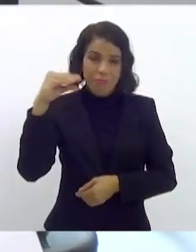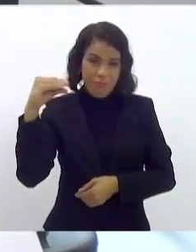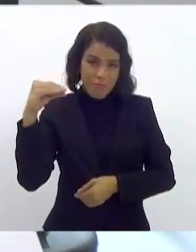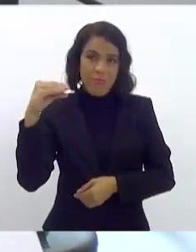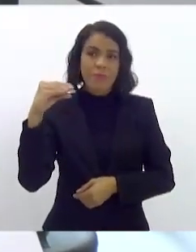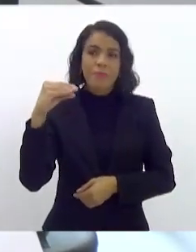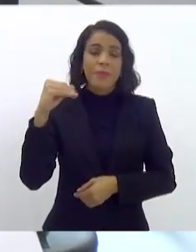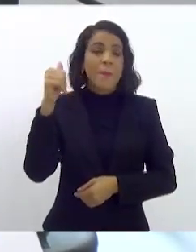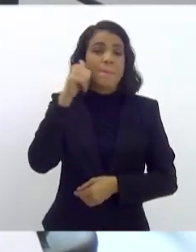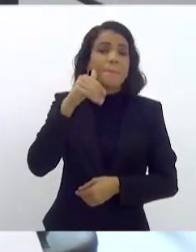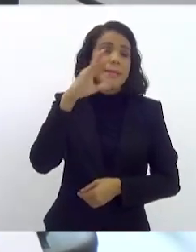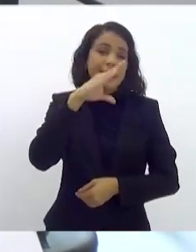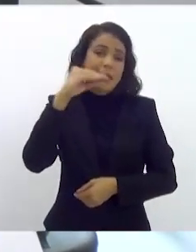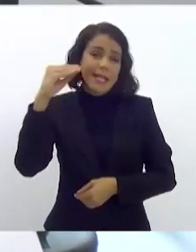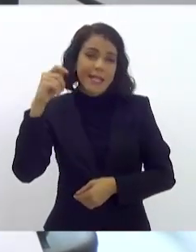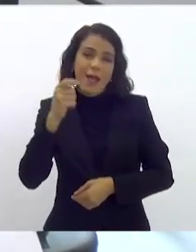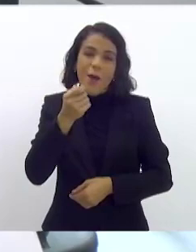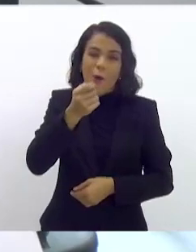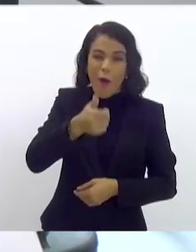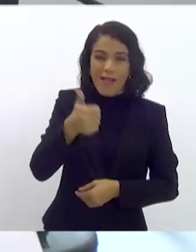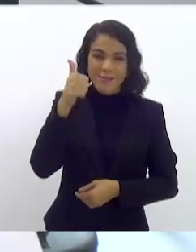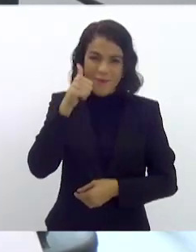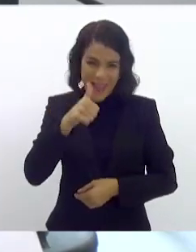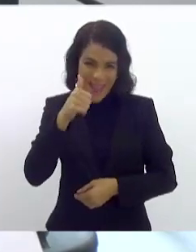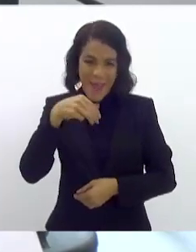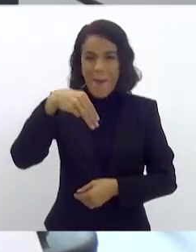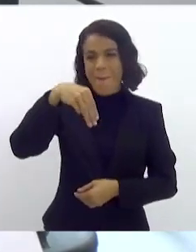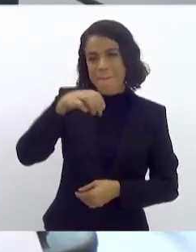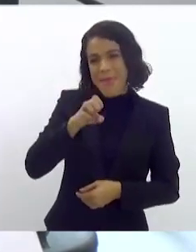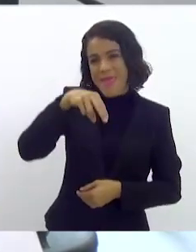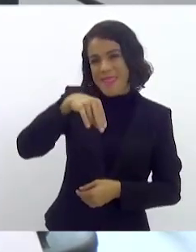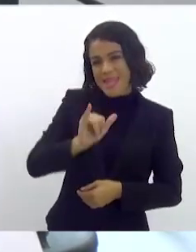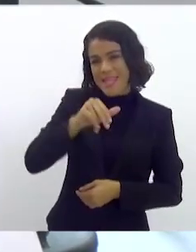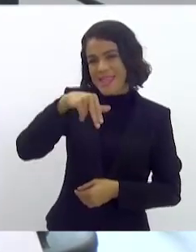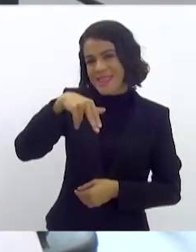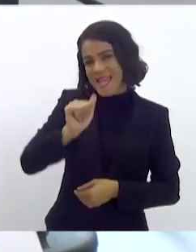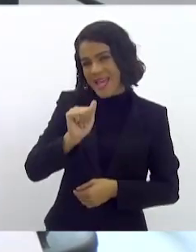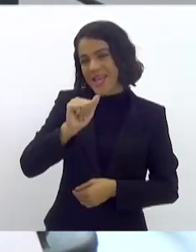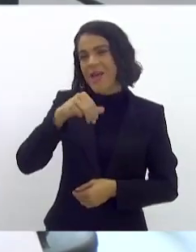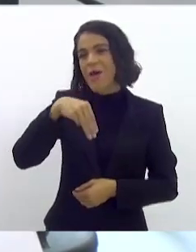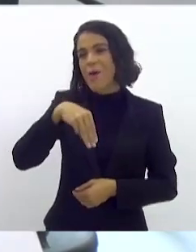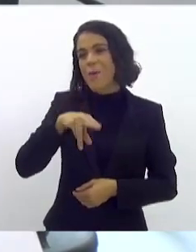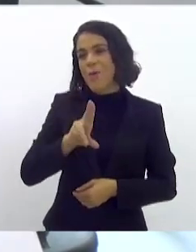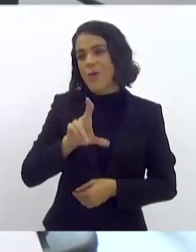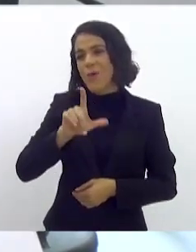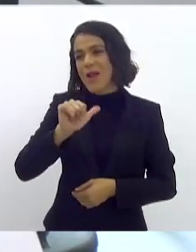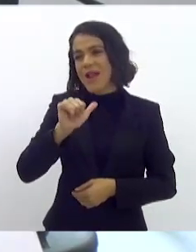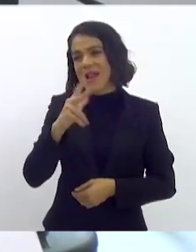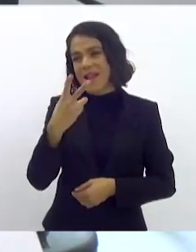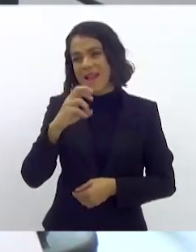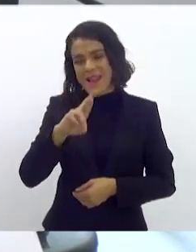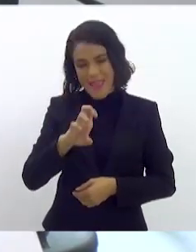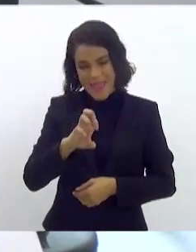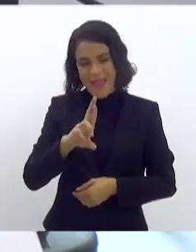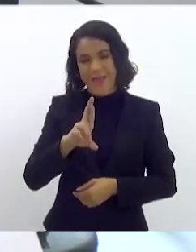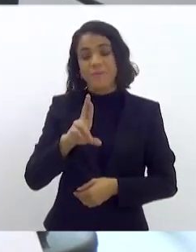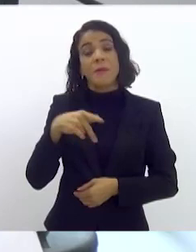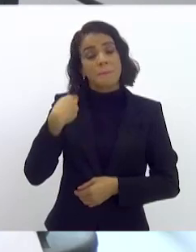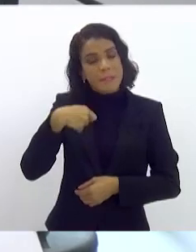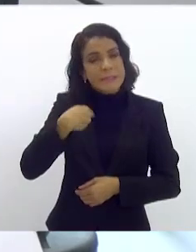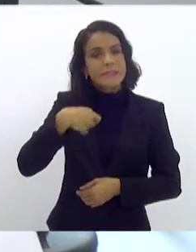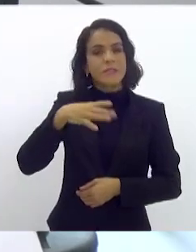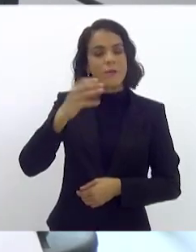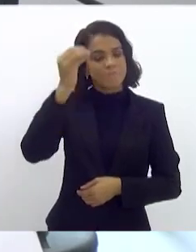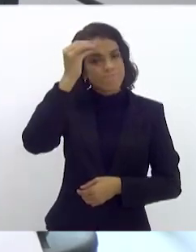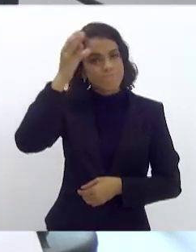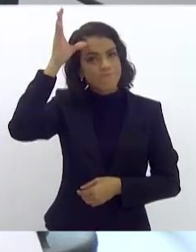são meninas mulheres, né? Que a gente chama de meninas mulheres, mas que já precisam estar envolvidas com o tema, até